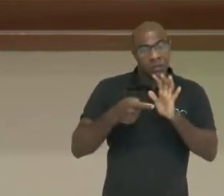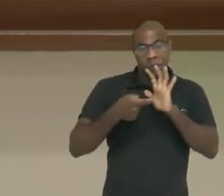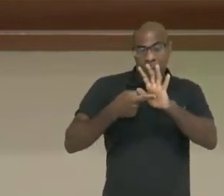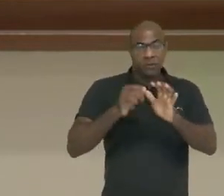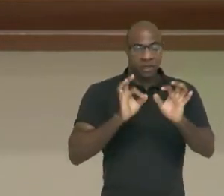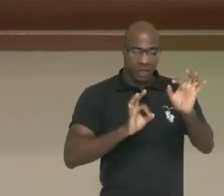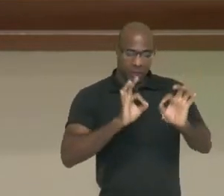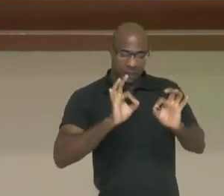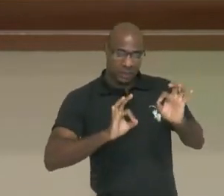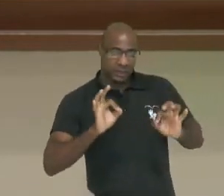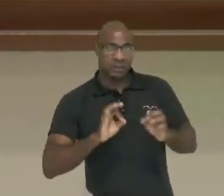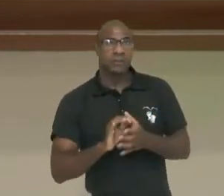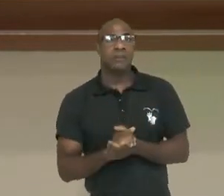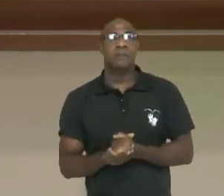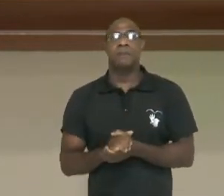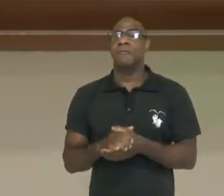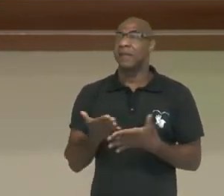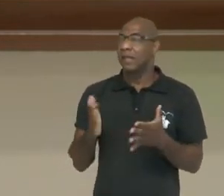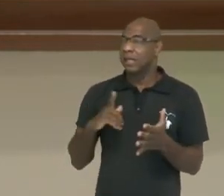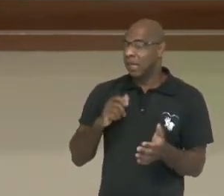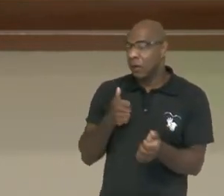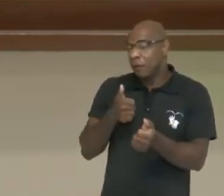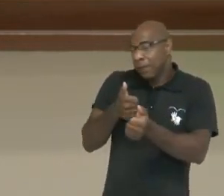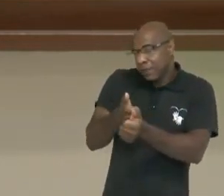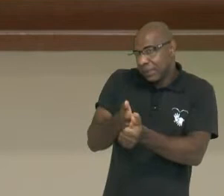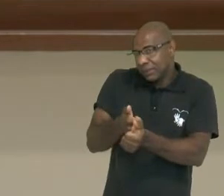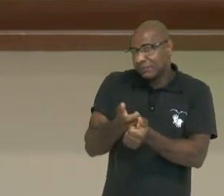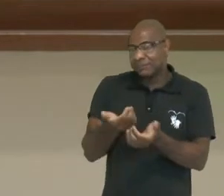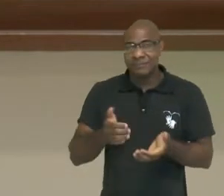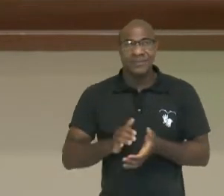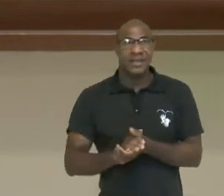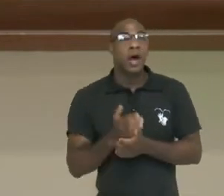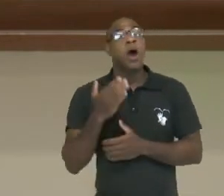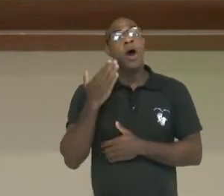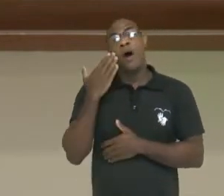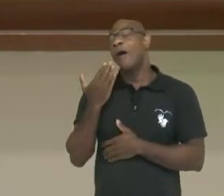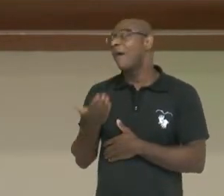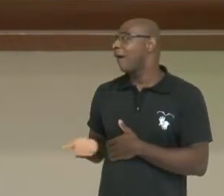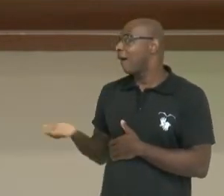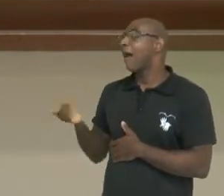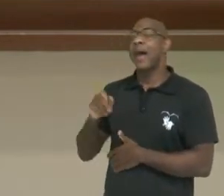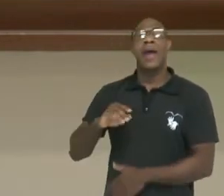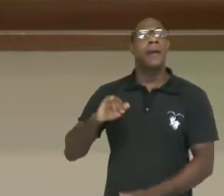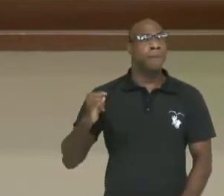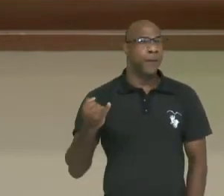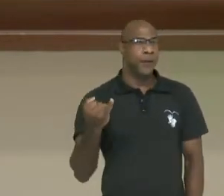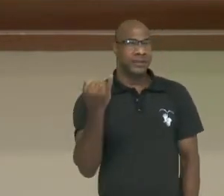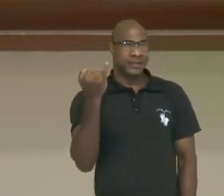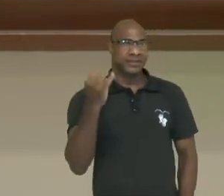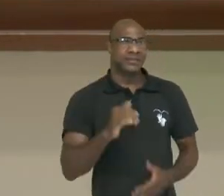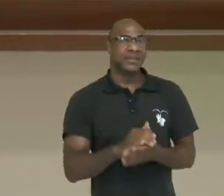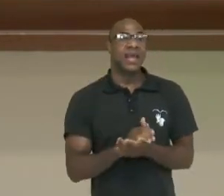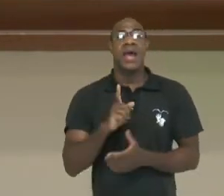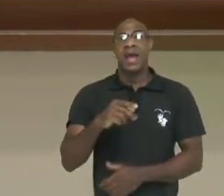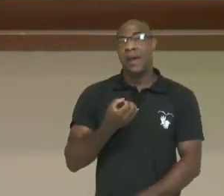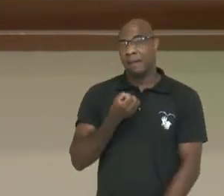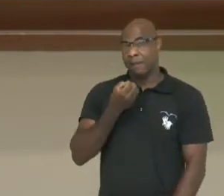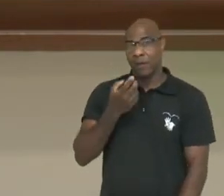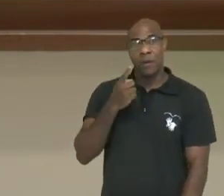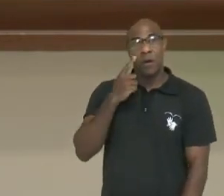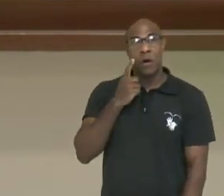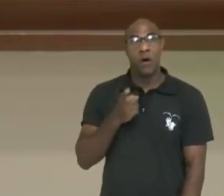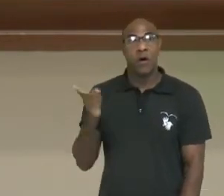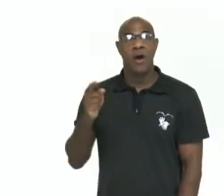Belezinha? Estão acompanhando? Estão junto comigo? Isso é muito importante e isso é bom. Vamos lá agora observar